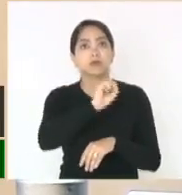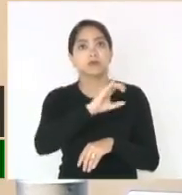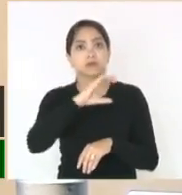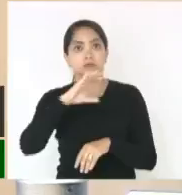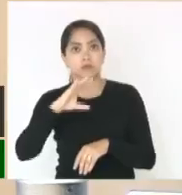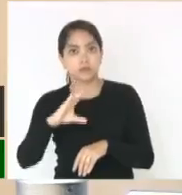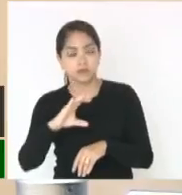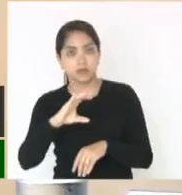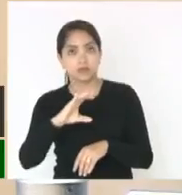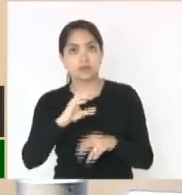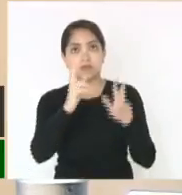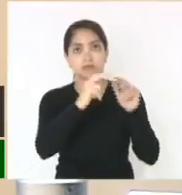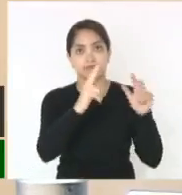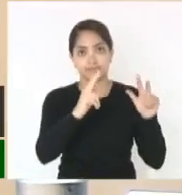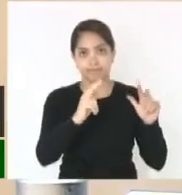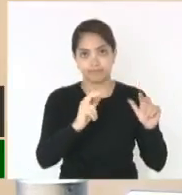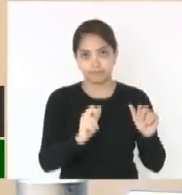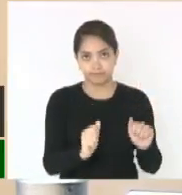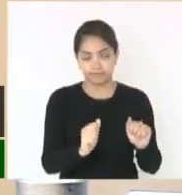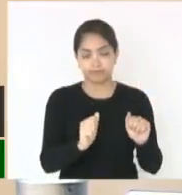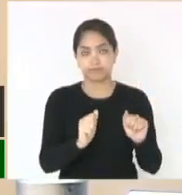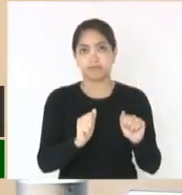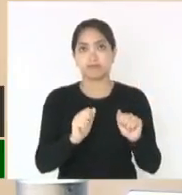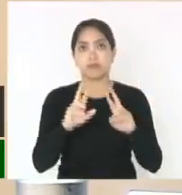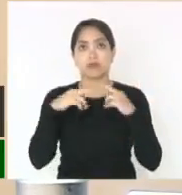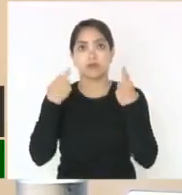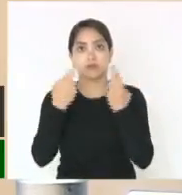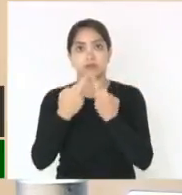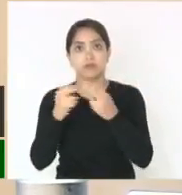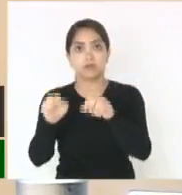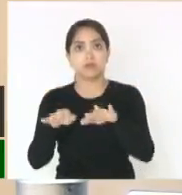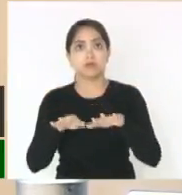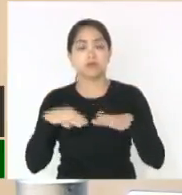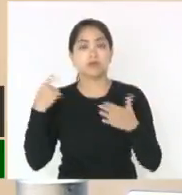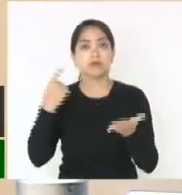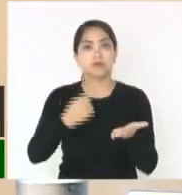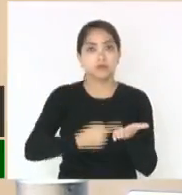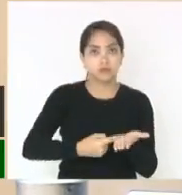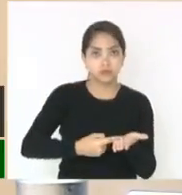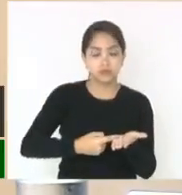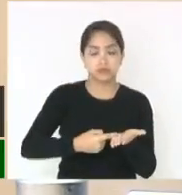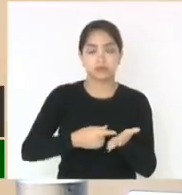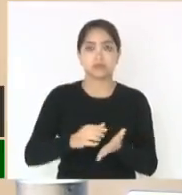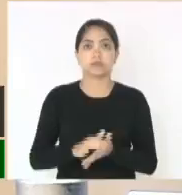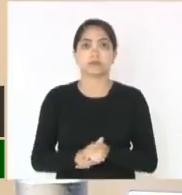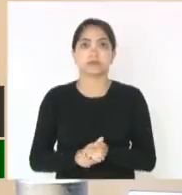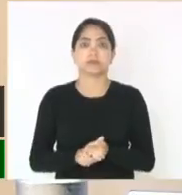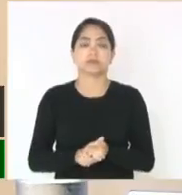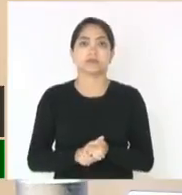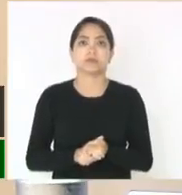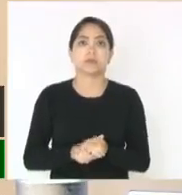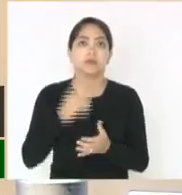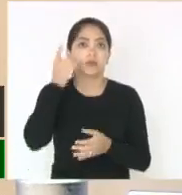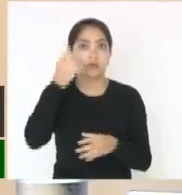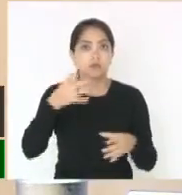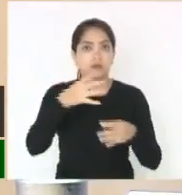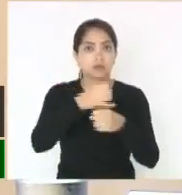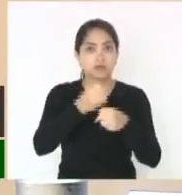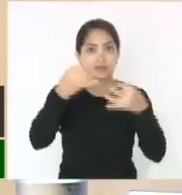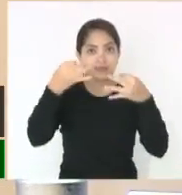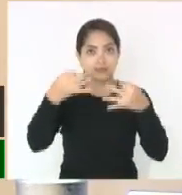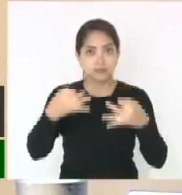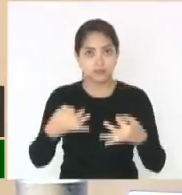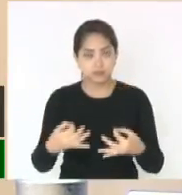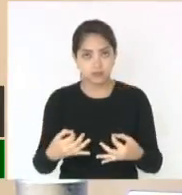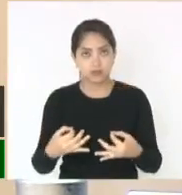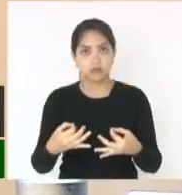Estado de Santa Catarina, reuniu-se a Assembleia Legislativa em sessão ordinária. Havendo quórum